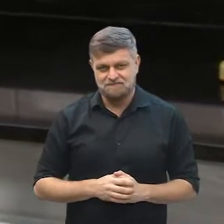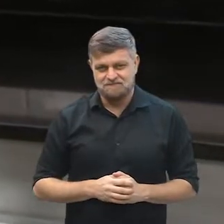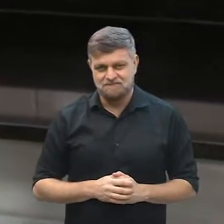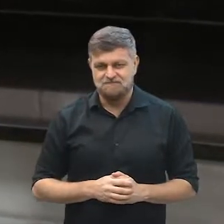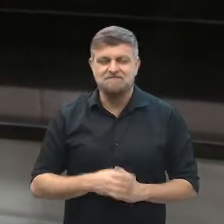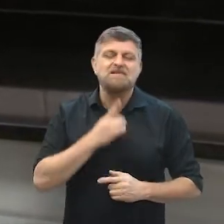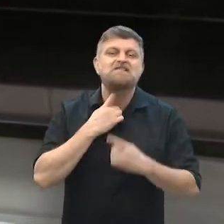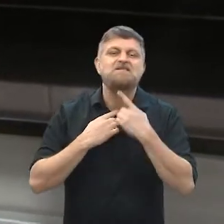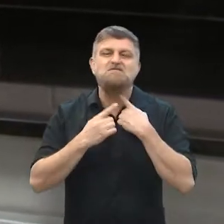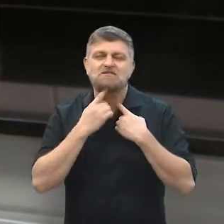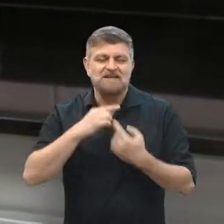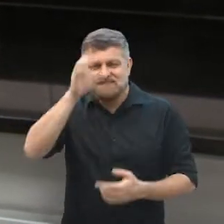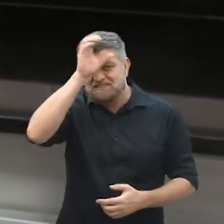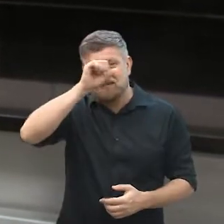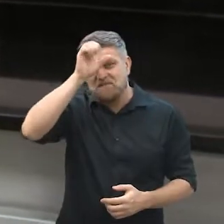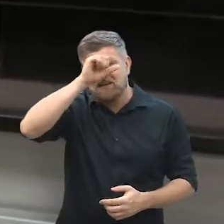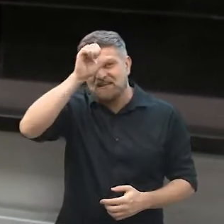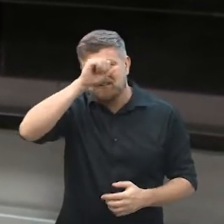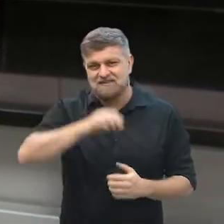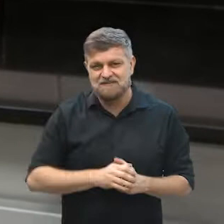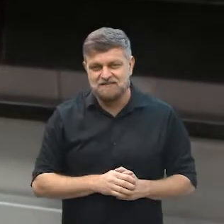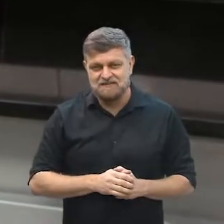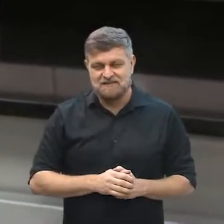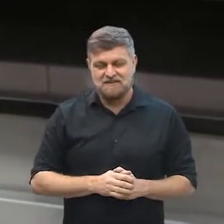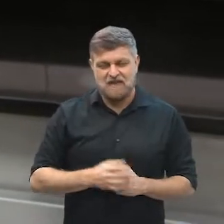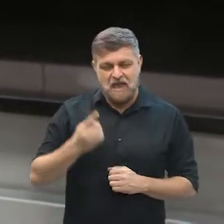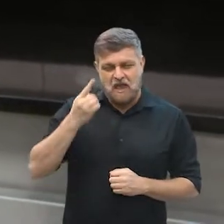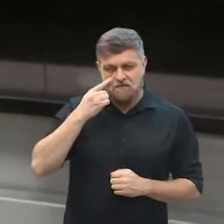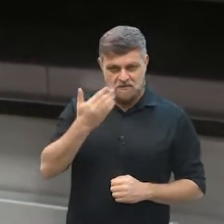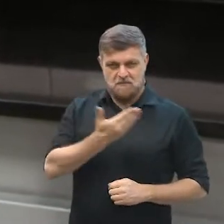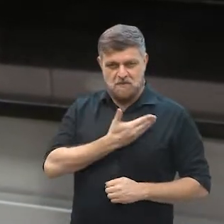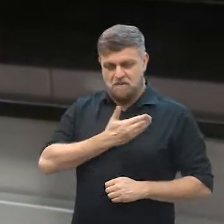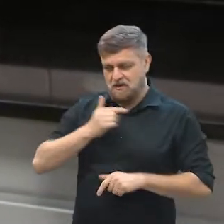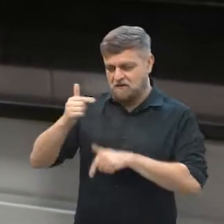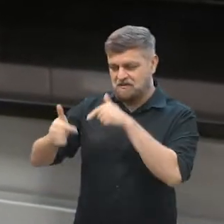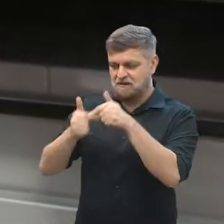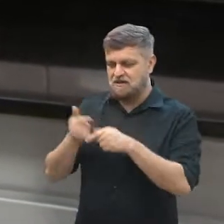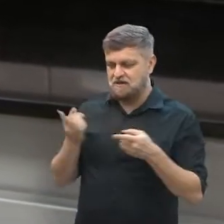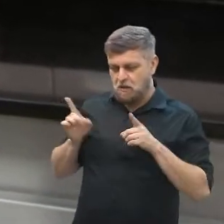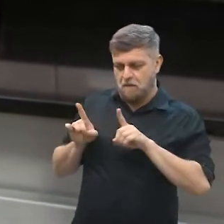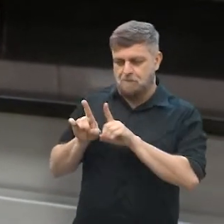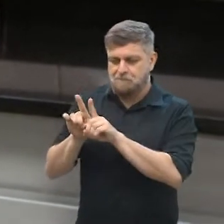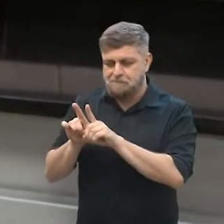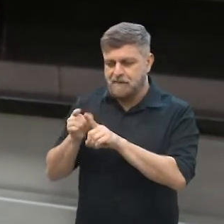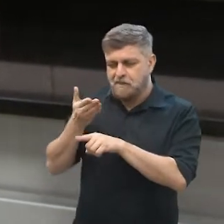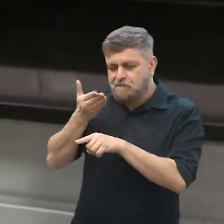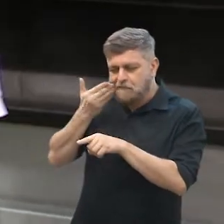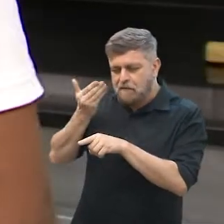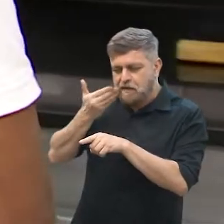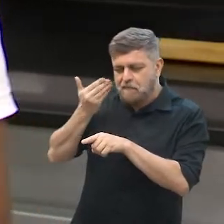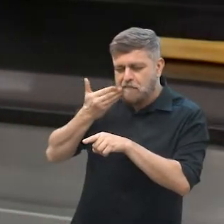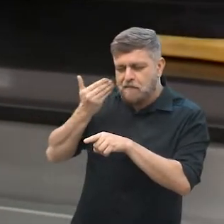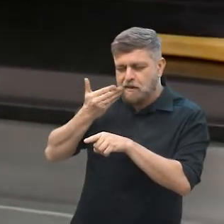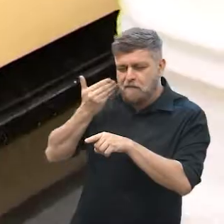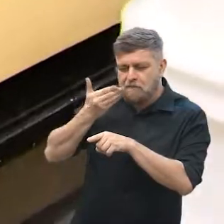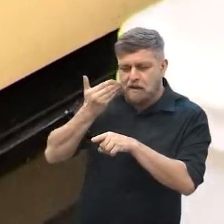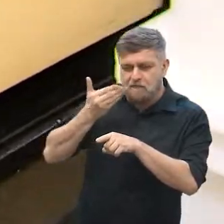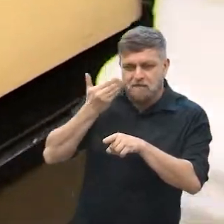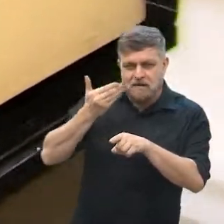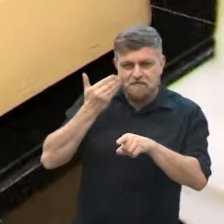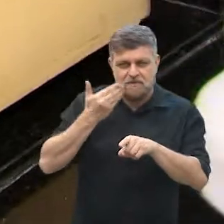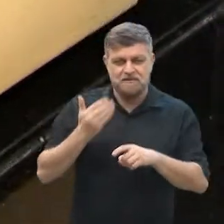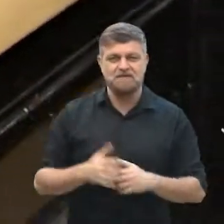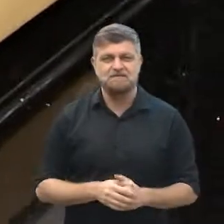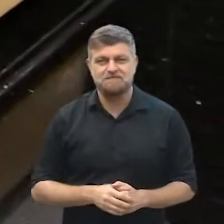Grande vontade de aprender, né? Eu via meus colegas trabalhando assim, eu ficava do lado pra me aprender. Ficava colado